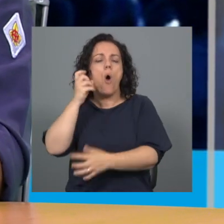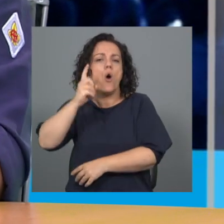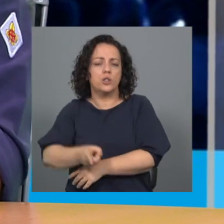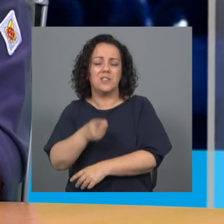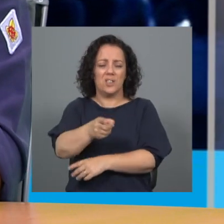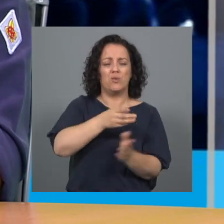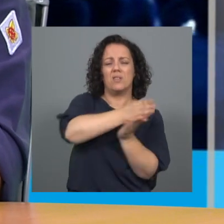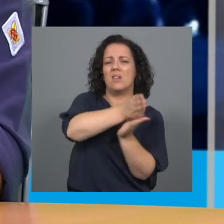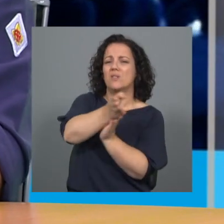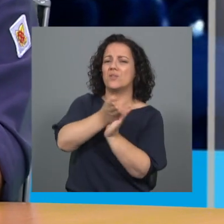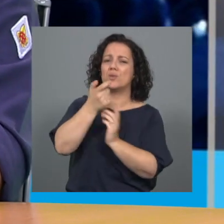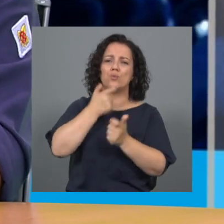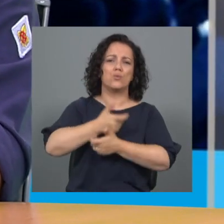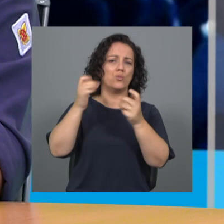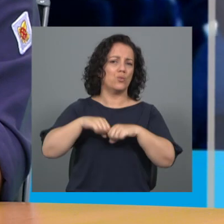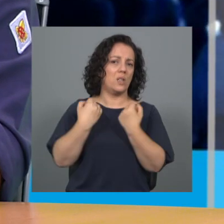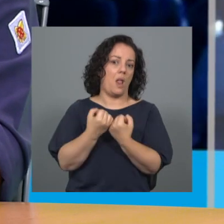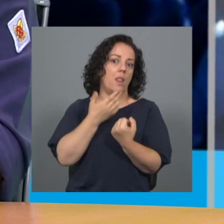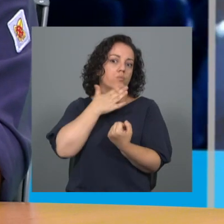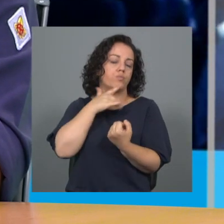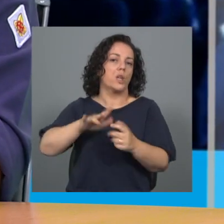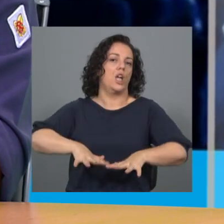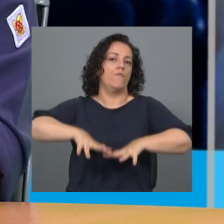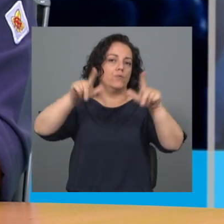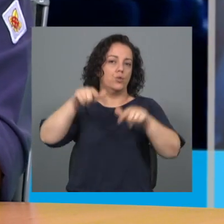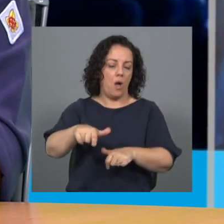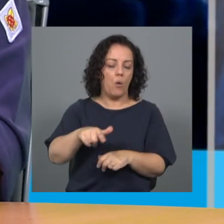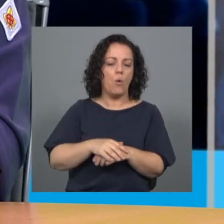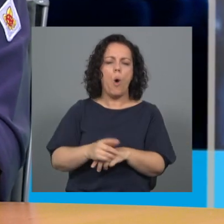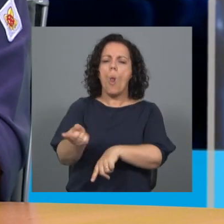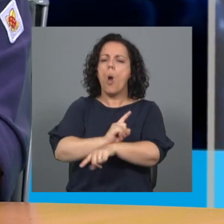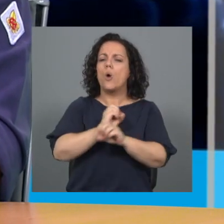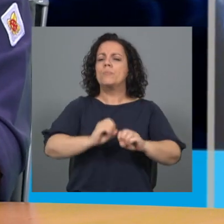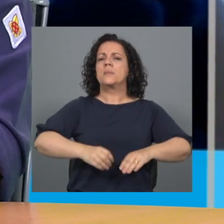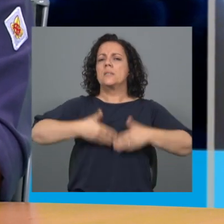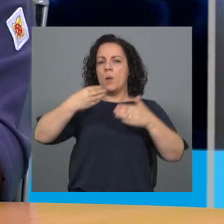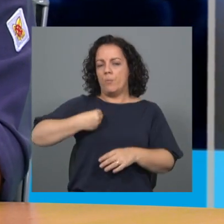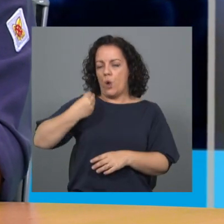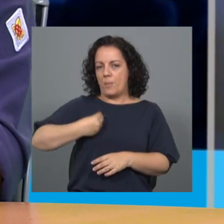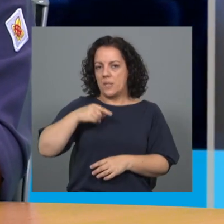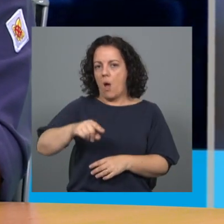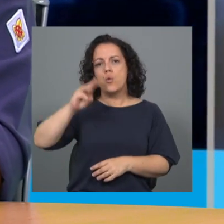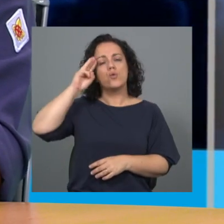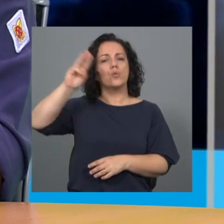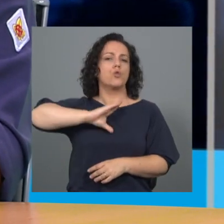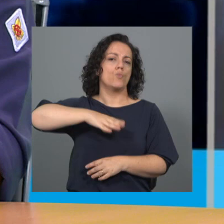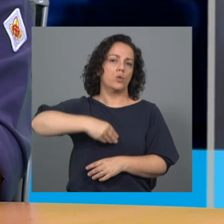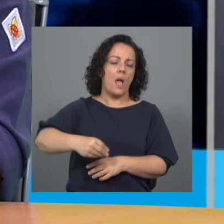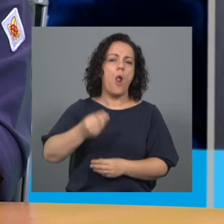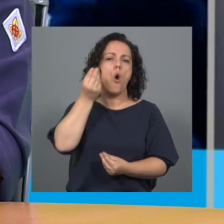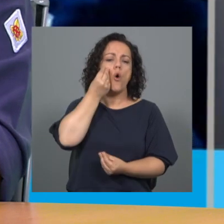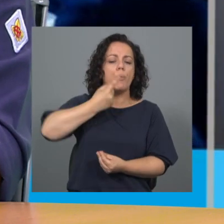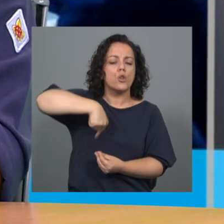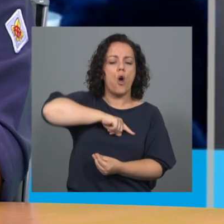sociedade e muito bem, e felizmente que evoluímos nesse sentido, desde a primeira hora foi uma preocupação do escutismo no nível mundial, a forma como nós vamos ao campo, conforme